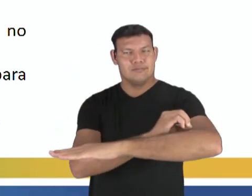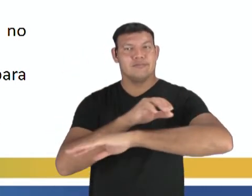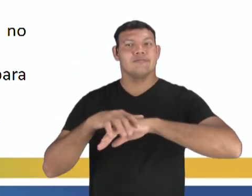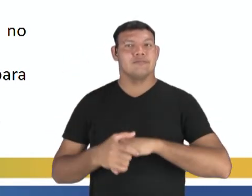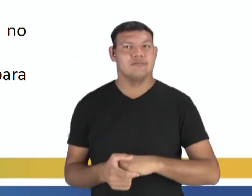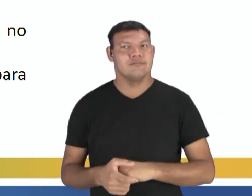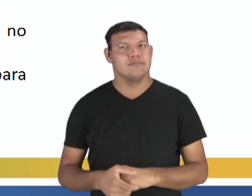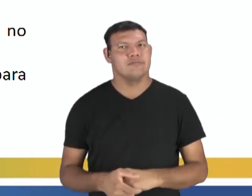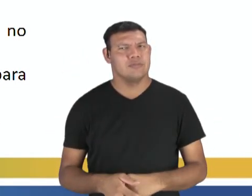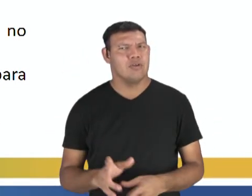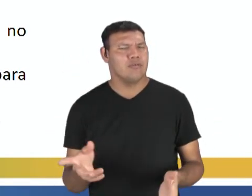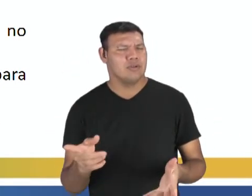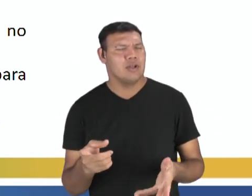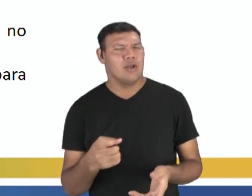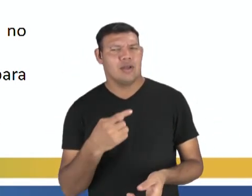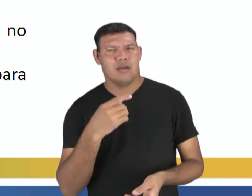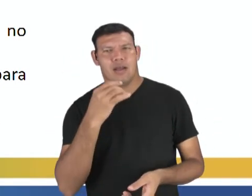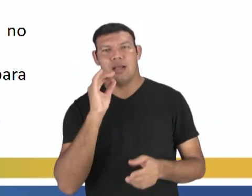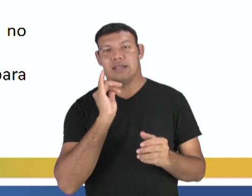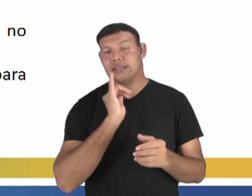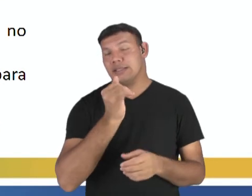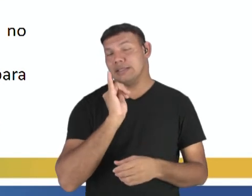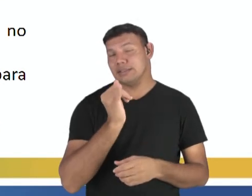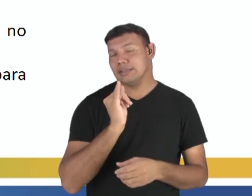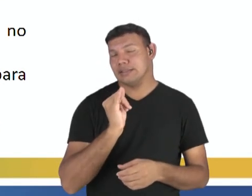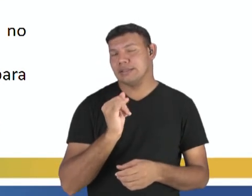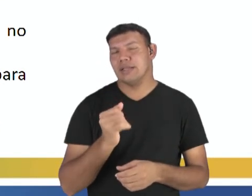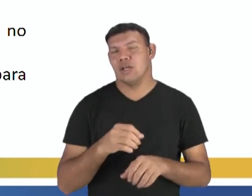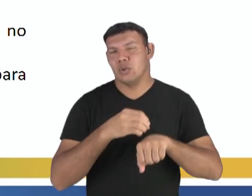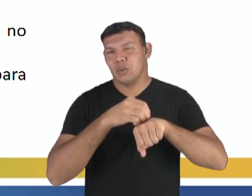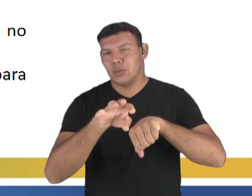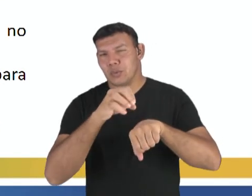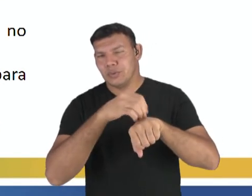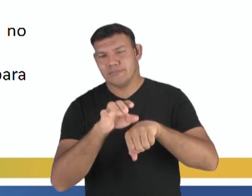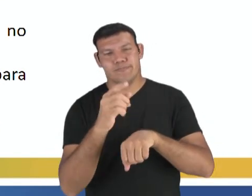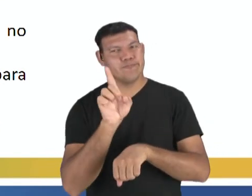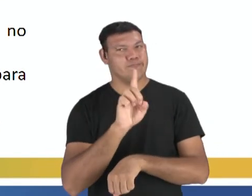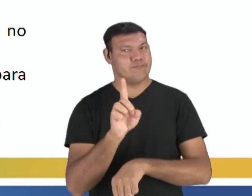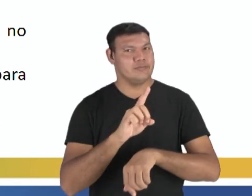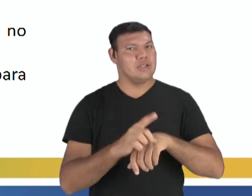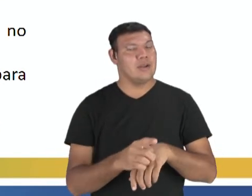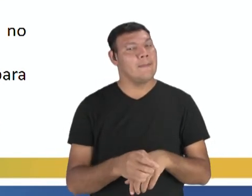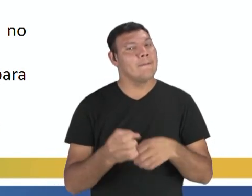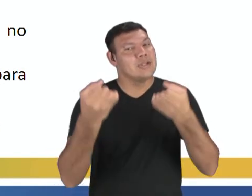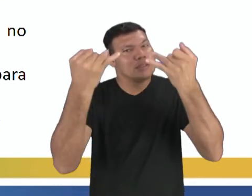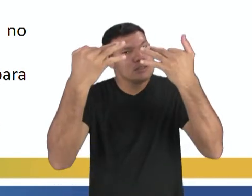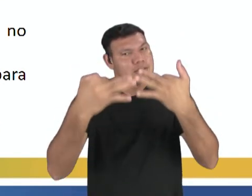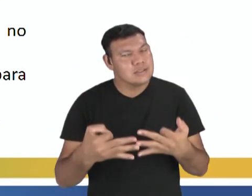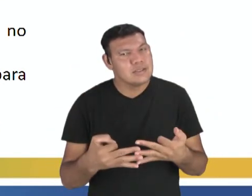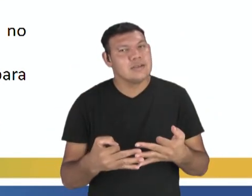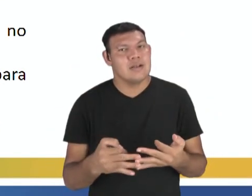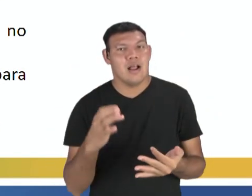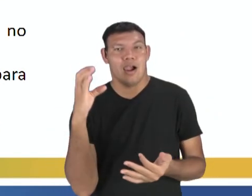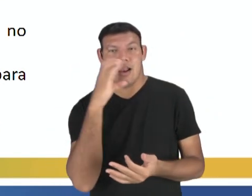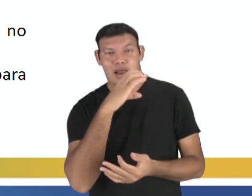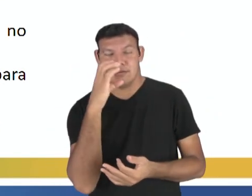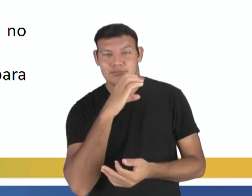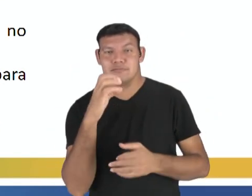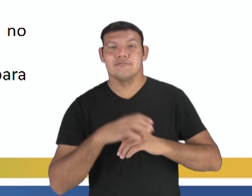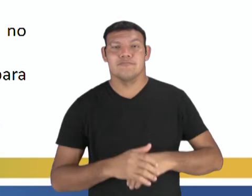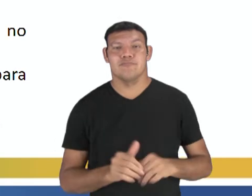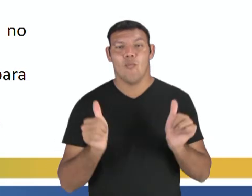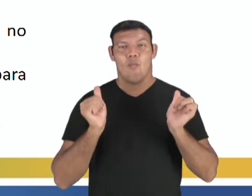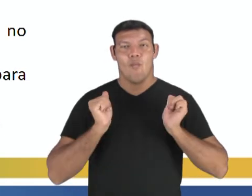não convém antecipar fatos nem ditos. Melhor será contar primeiro, de maneira tão sucinta e